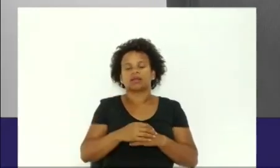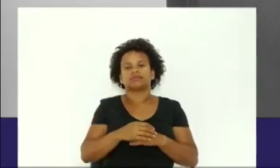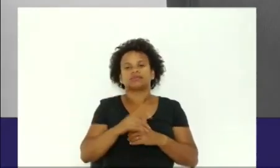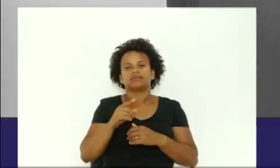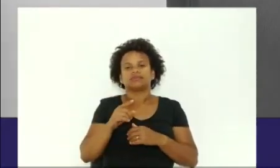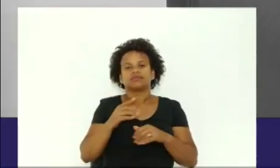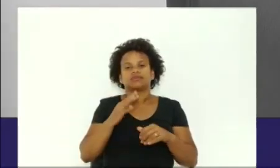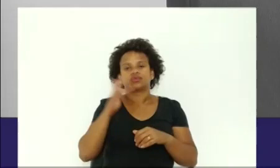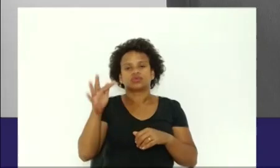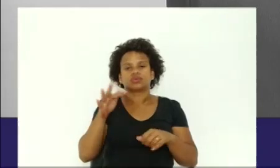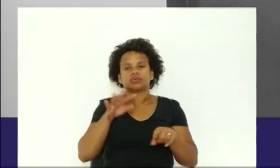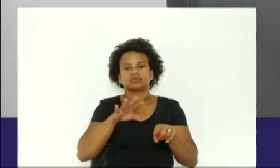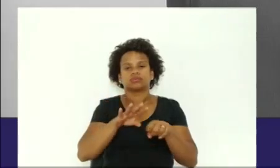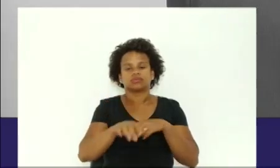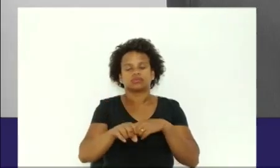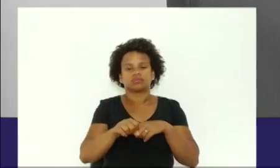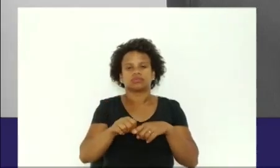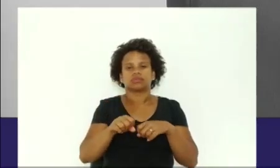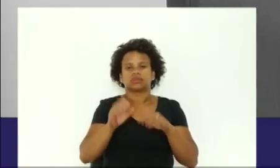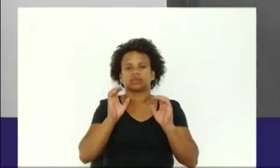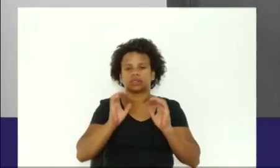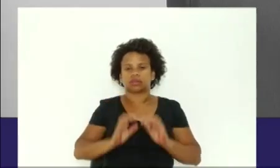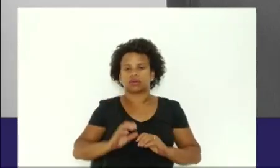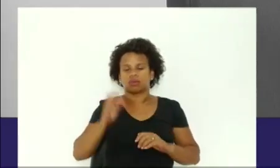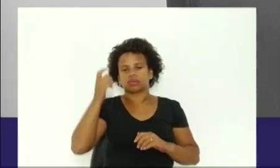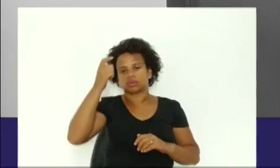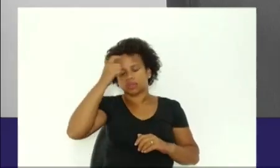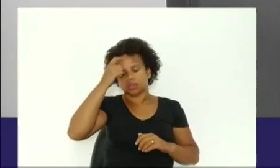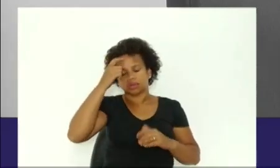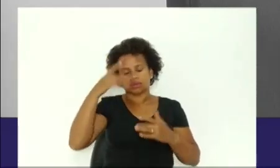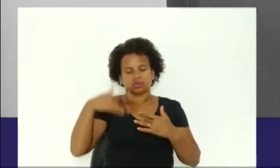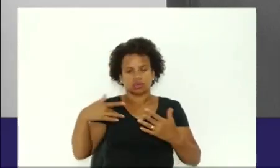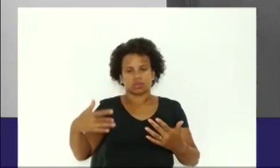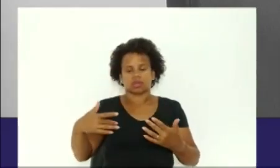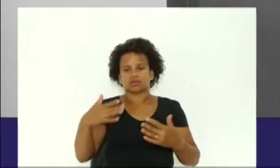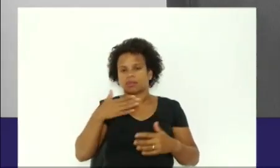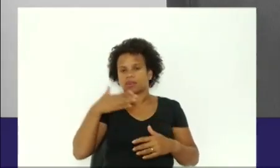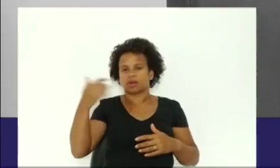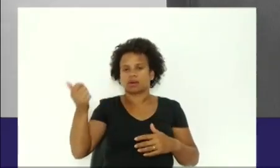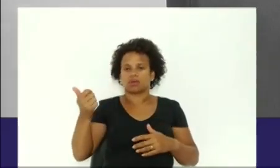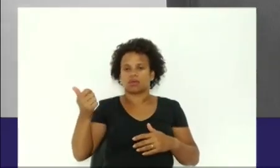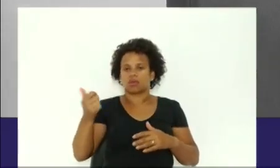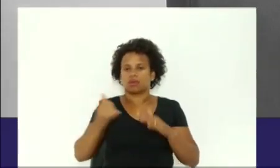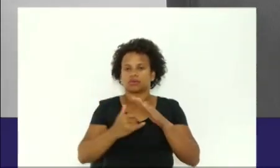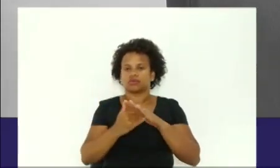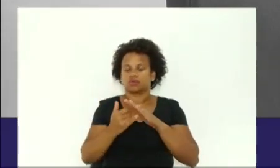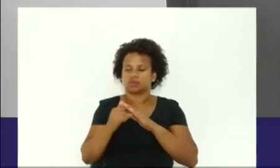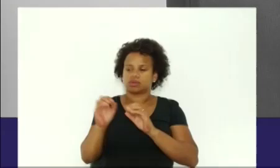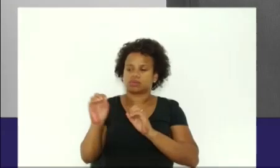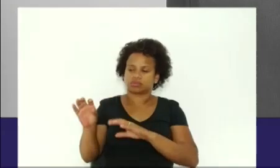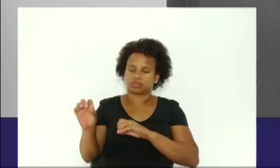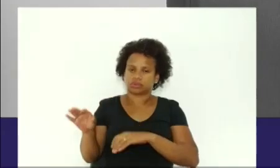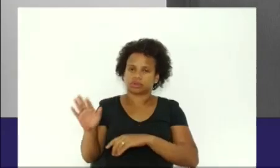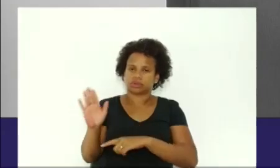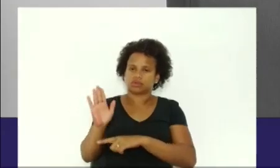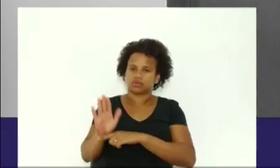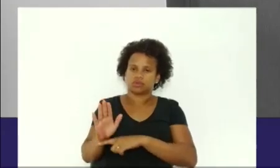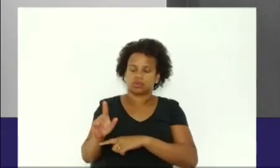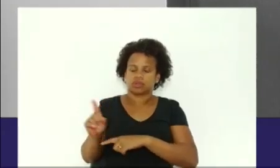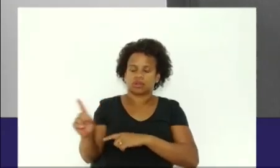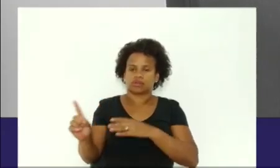e solidários, sendo uma das melhores contribuições que uma instituição pode proporcionar a seus